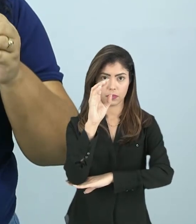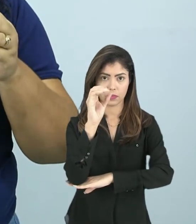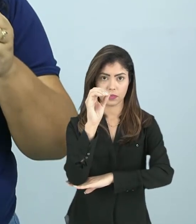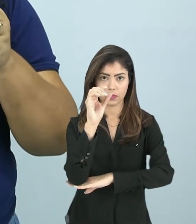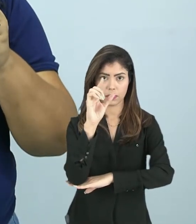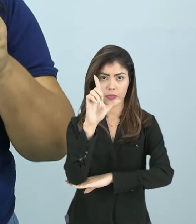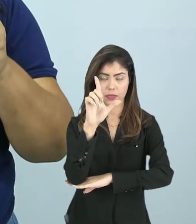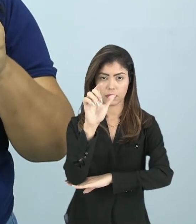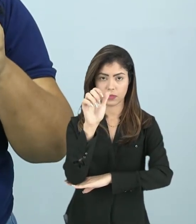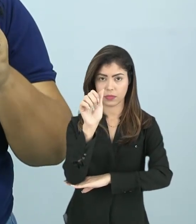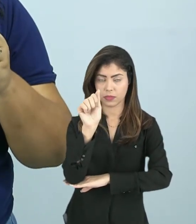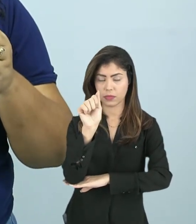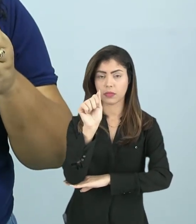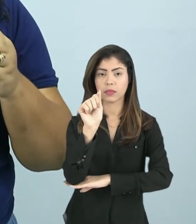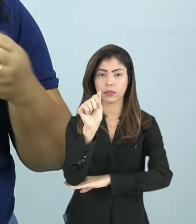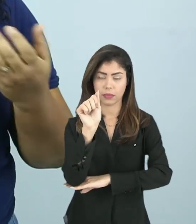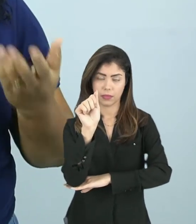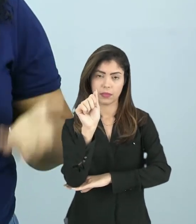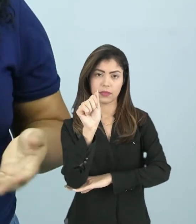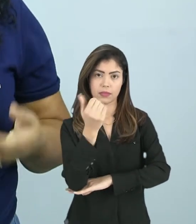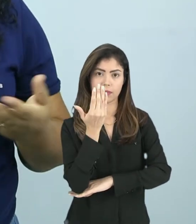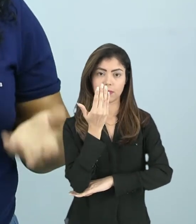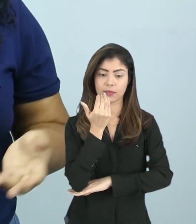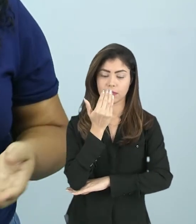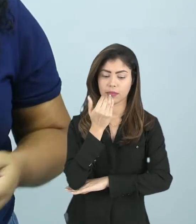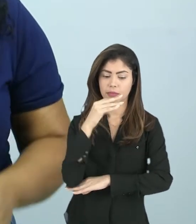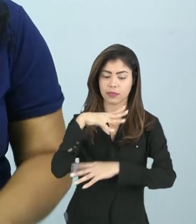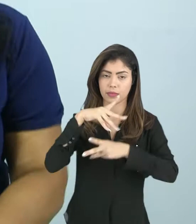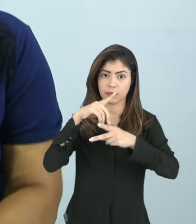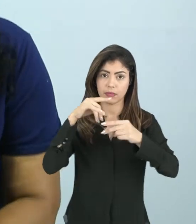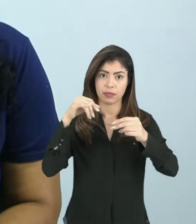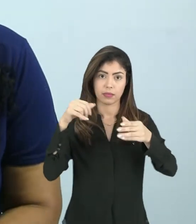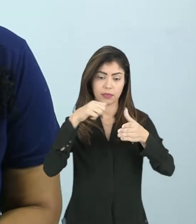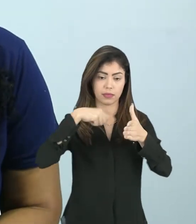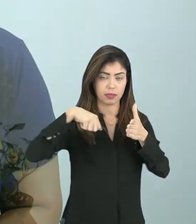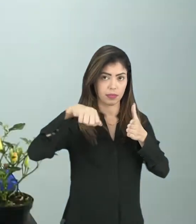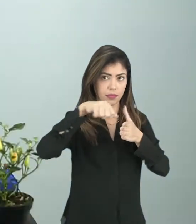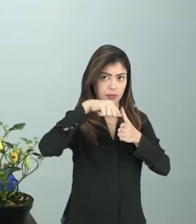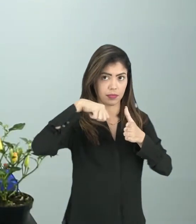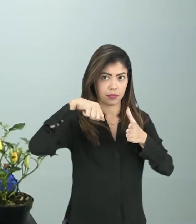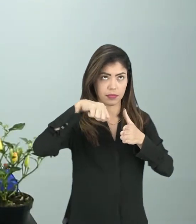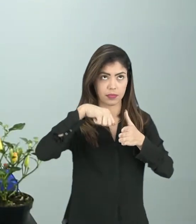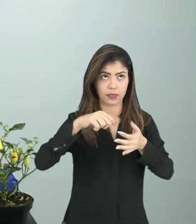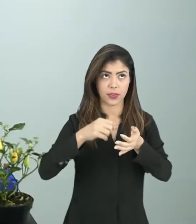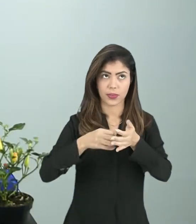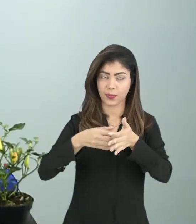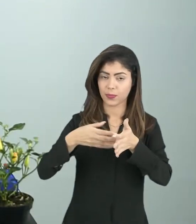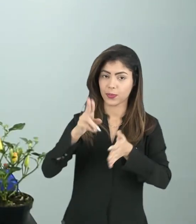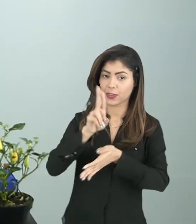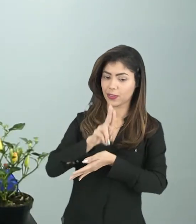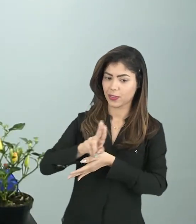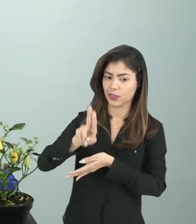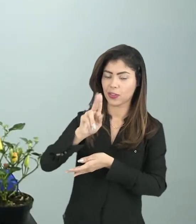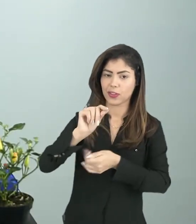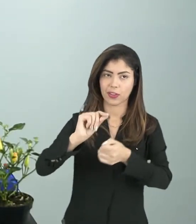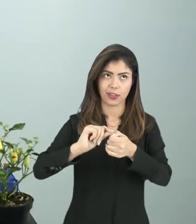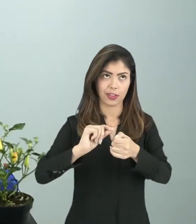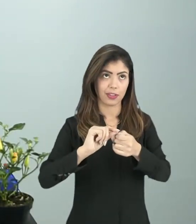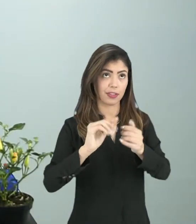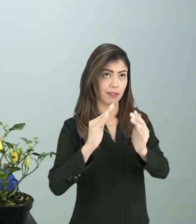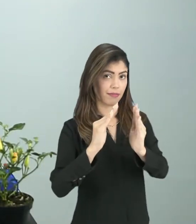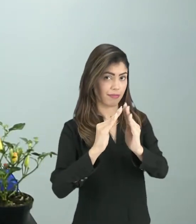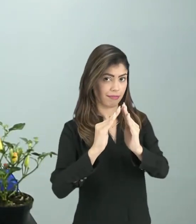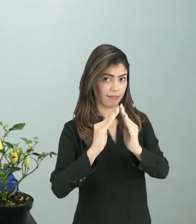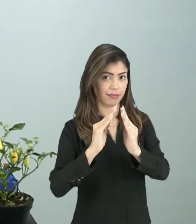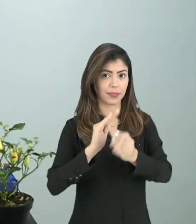no tempero da comida, da alimentação, que muita gente aí é cultivado em casa.